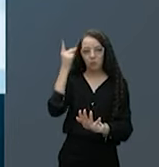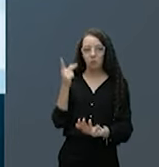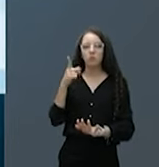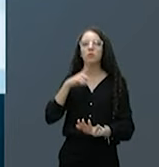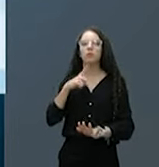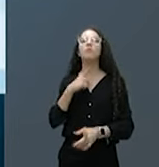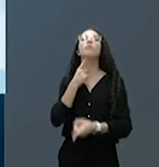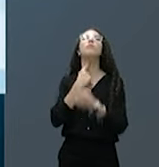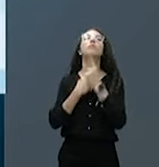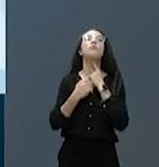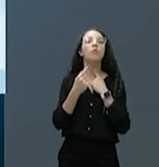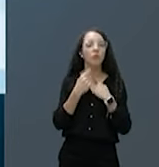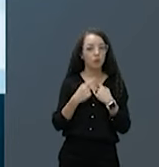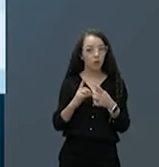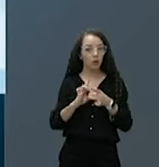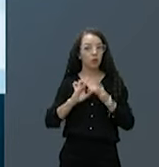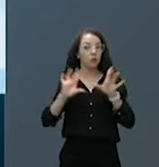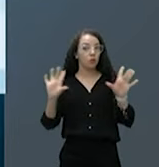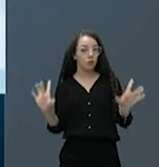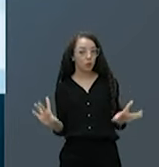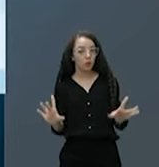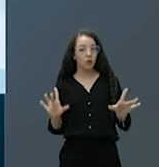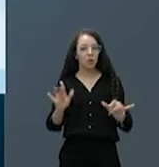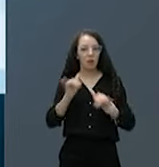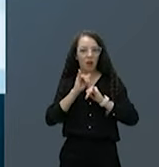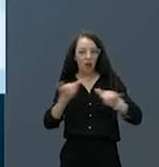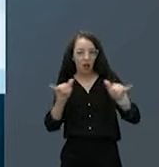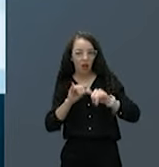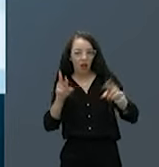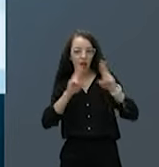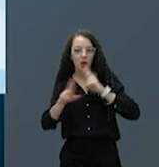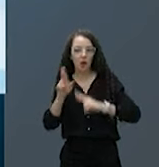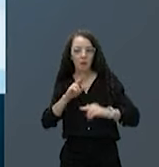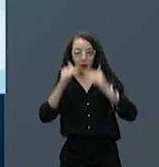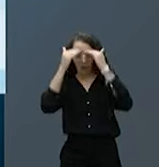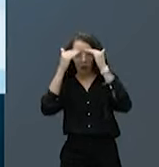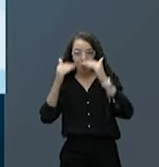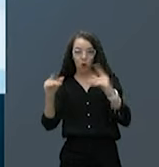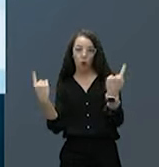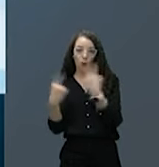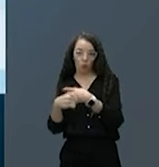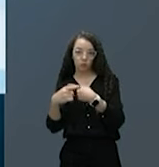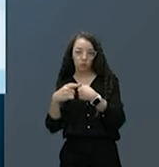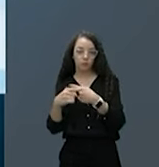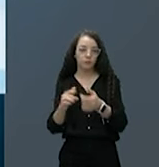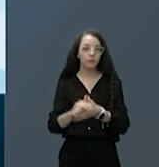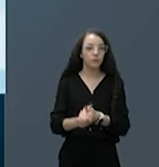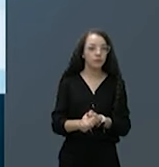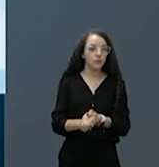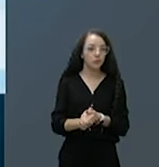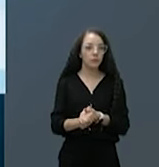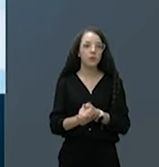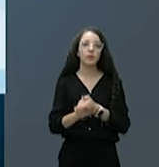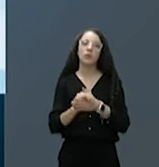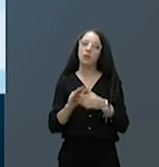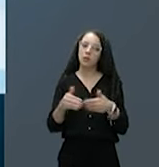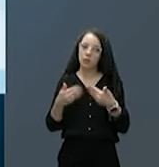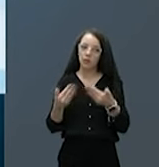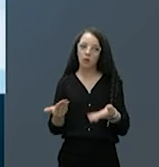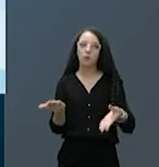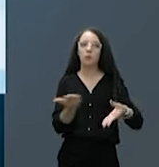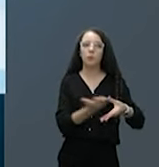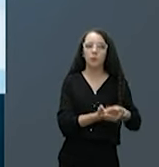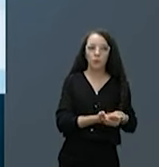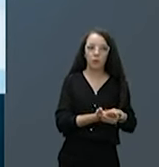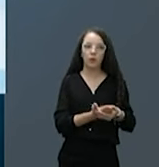e vontade deliberada de ofender diretamente a honra do querelante. No presente caso, a emissão de opinião sobre o querelante